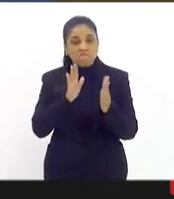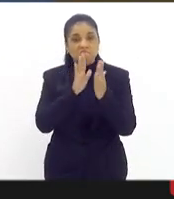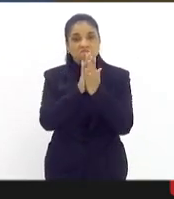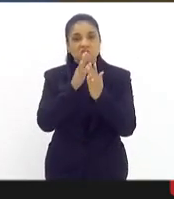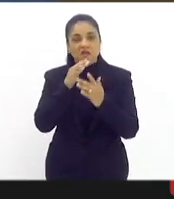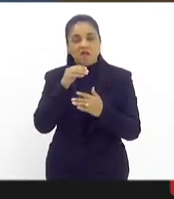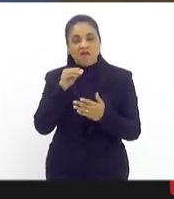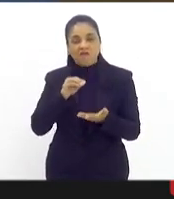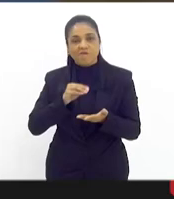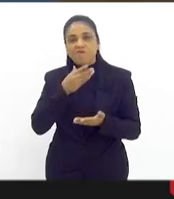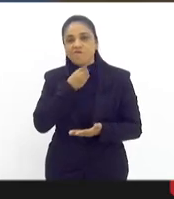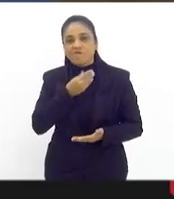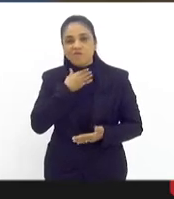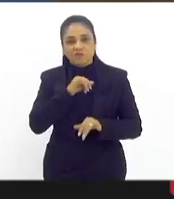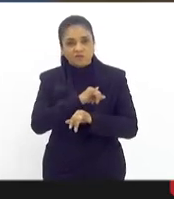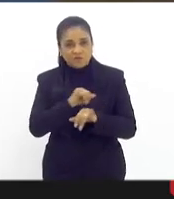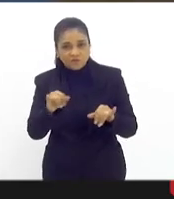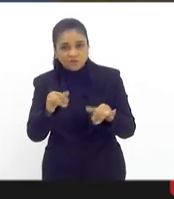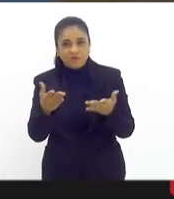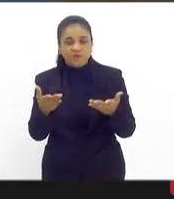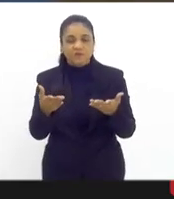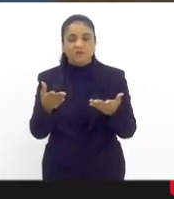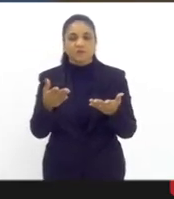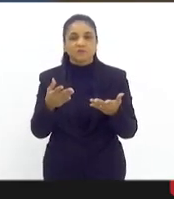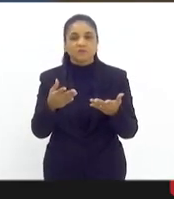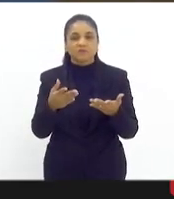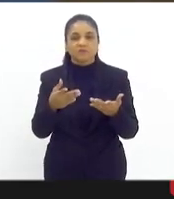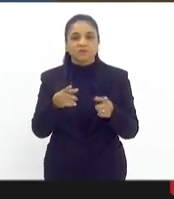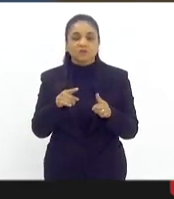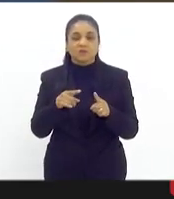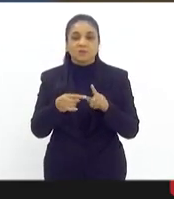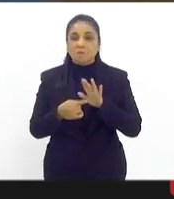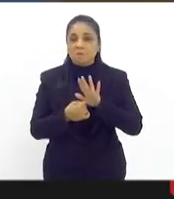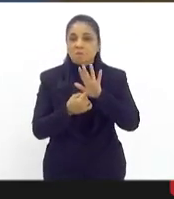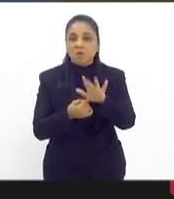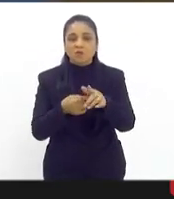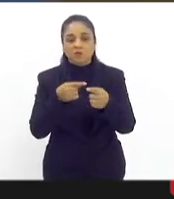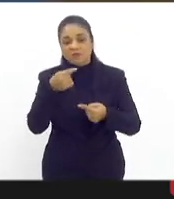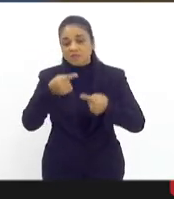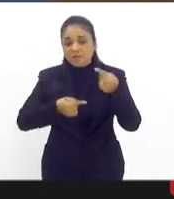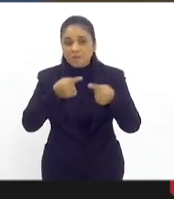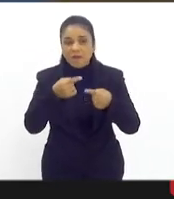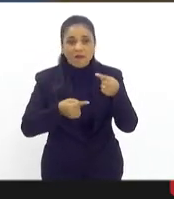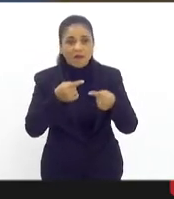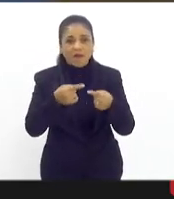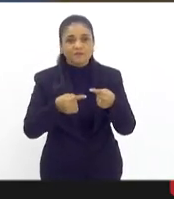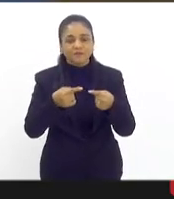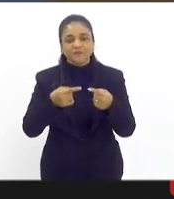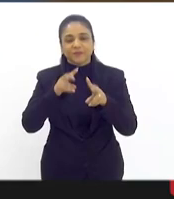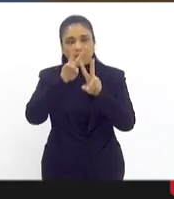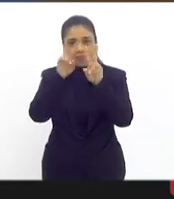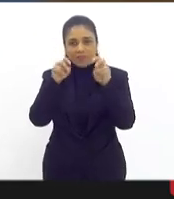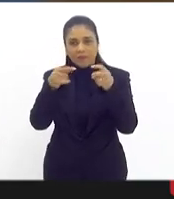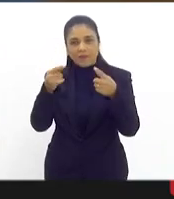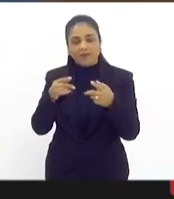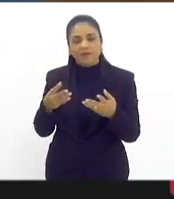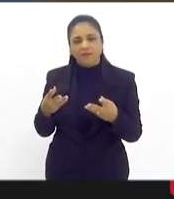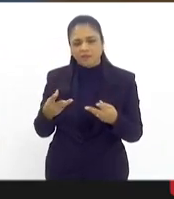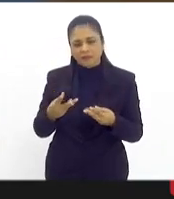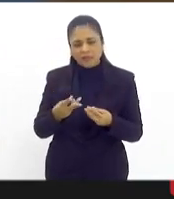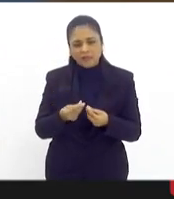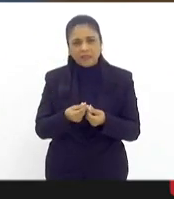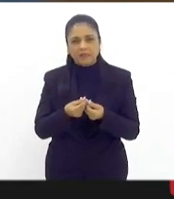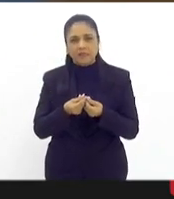de sempre, que é estruturas punitivistas, que é o que mais aparece quando se debate qualquer tema delicado, sensível, e esse é um tema